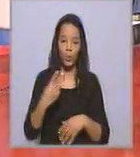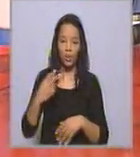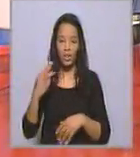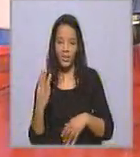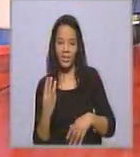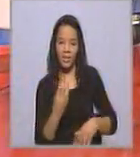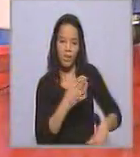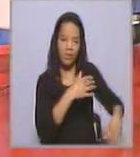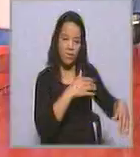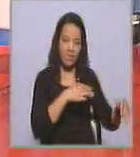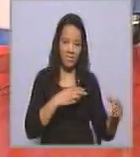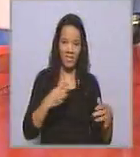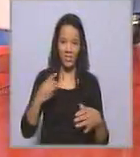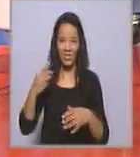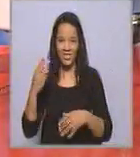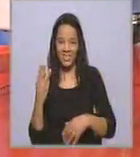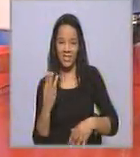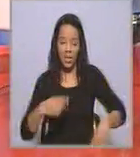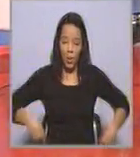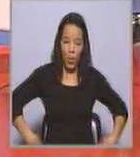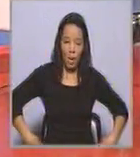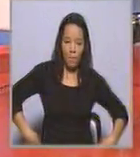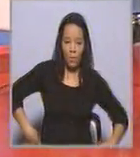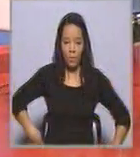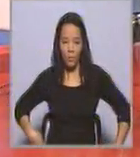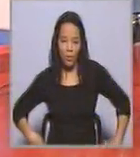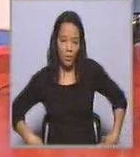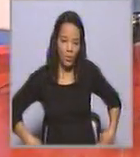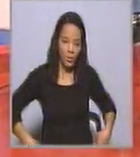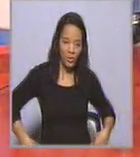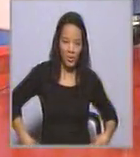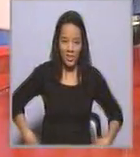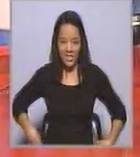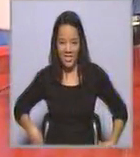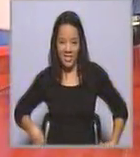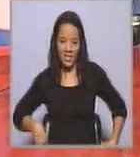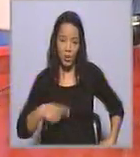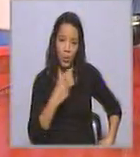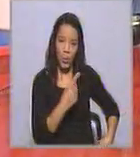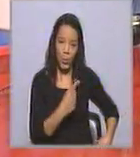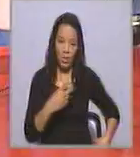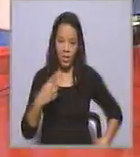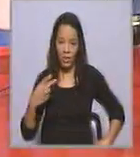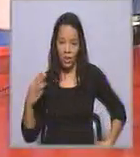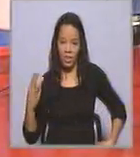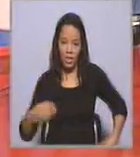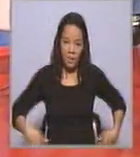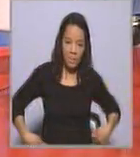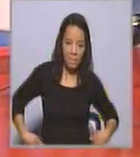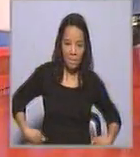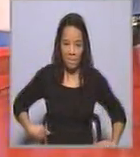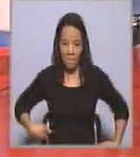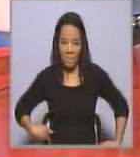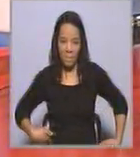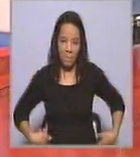Um, dois, três. Exatamente, é isto. E é aqui, e é a anca. E é mais a anca. Ok? E é mais a anca, ok?